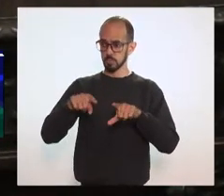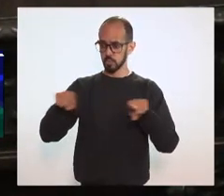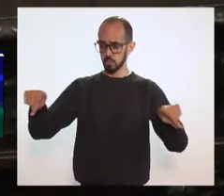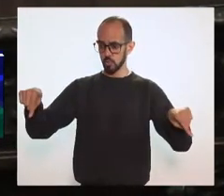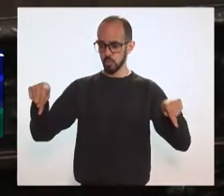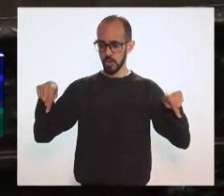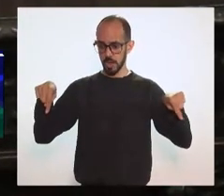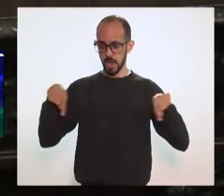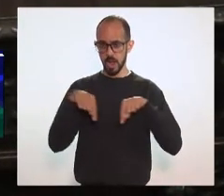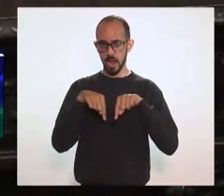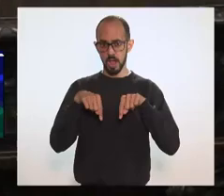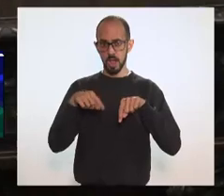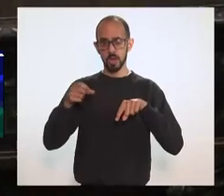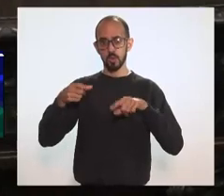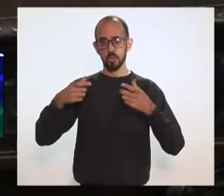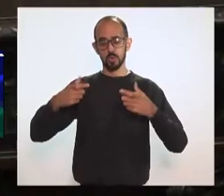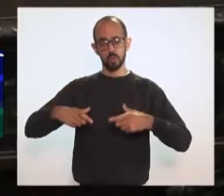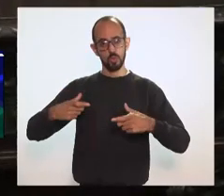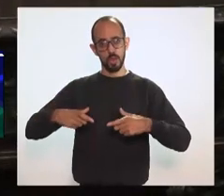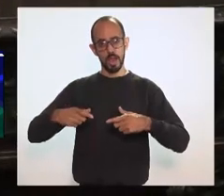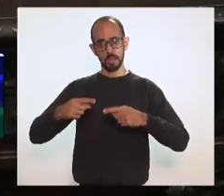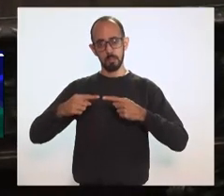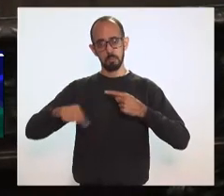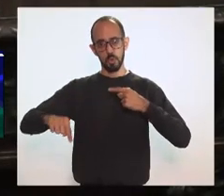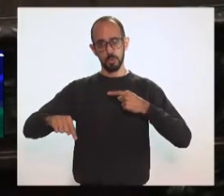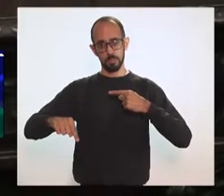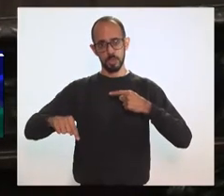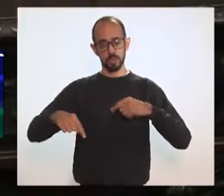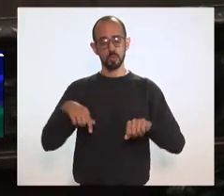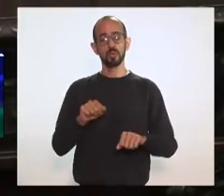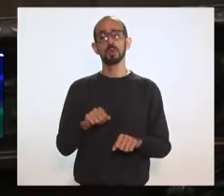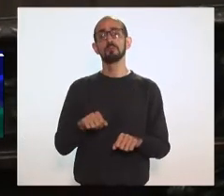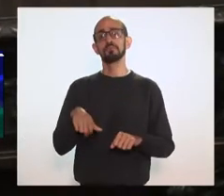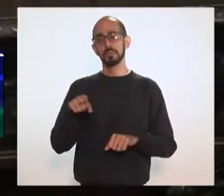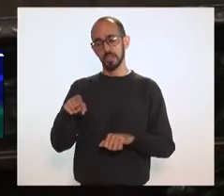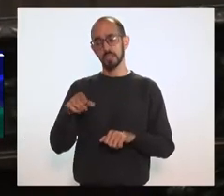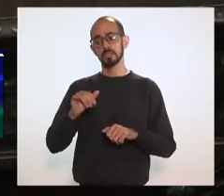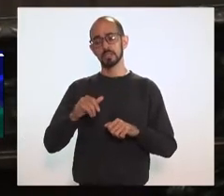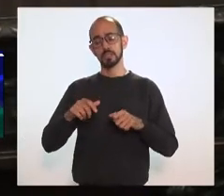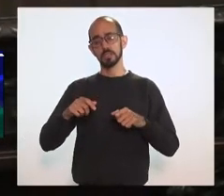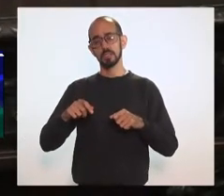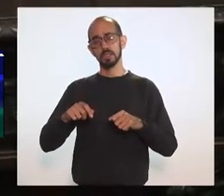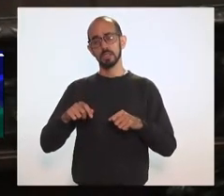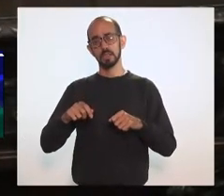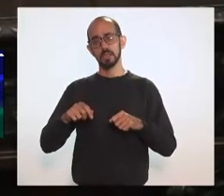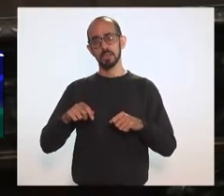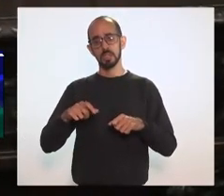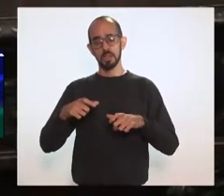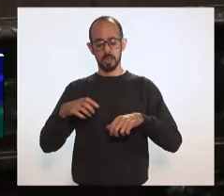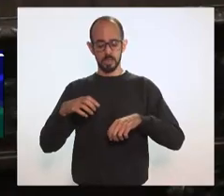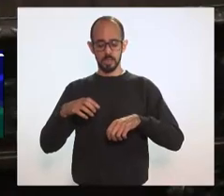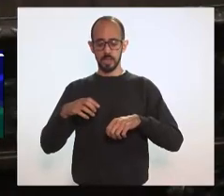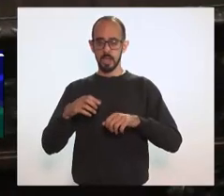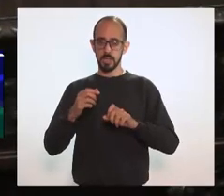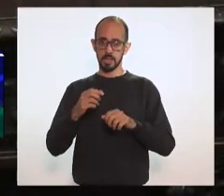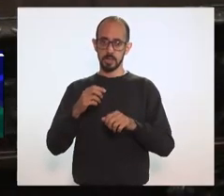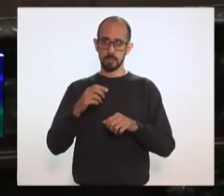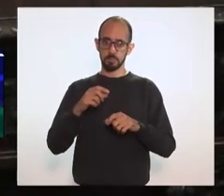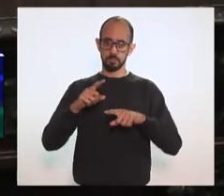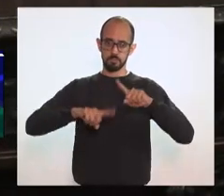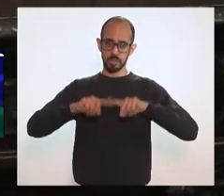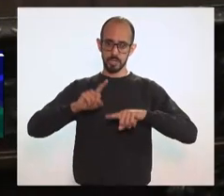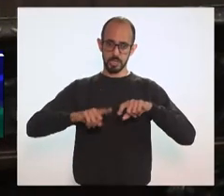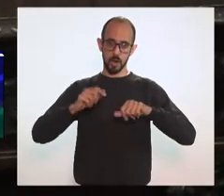está terminantemente proibida, vetada, que também esse dispositivo possa funcionar como um alerta. Portanto, nunca